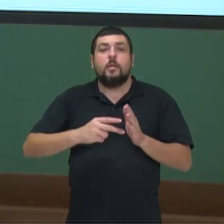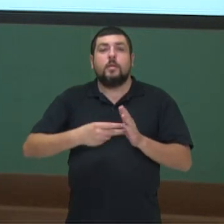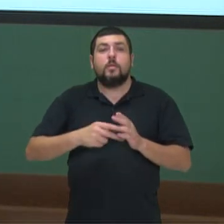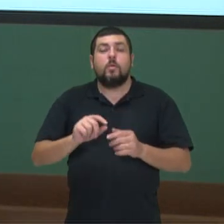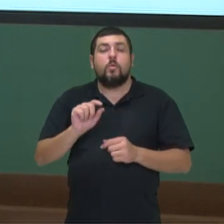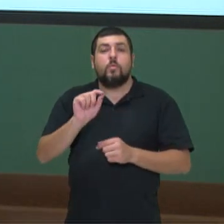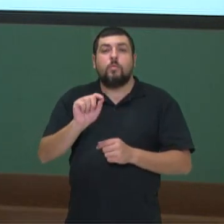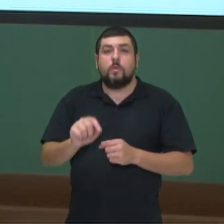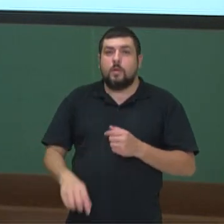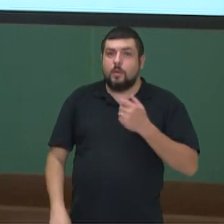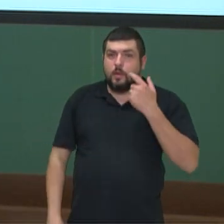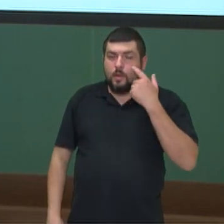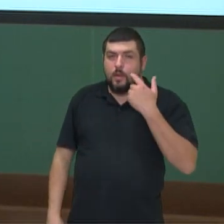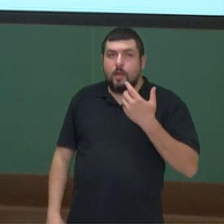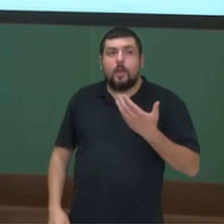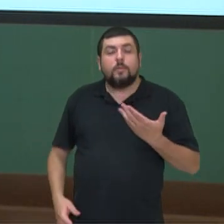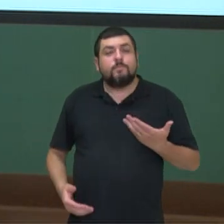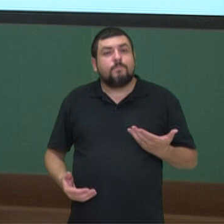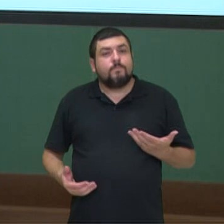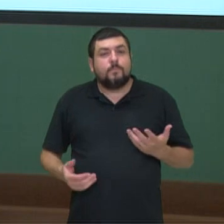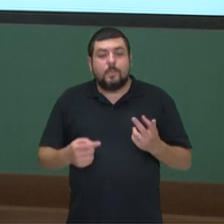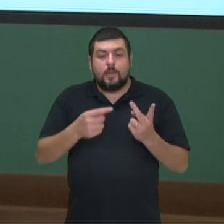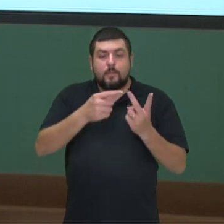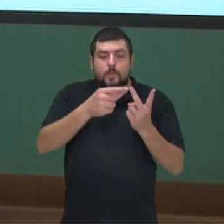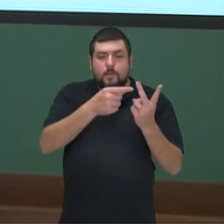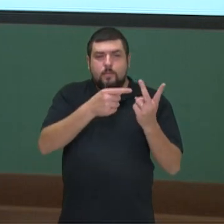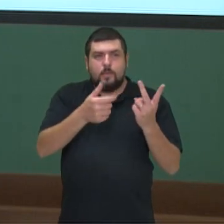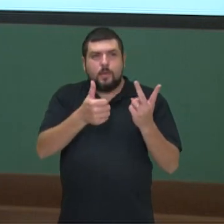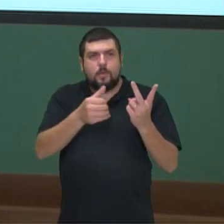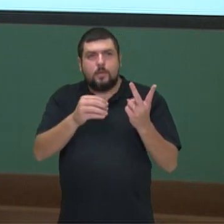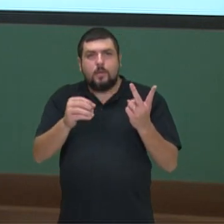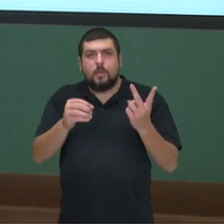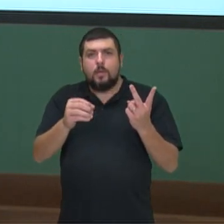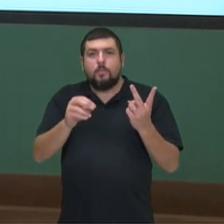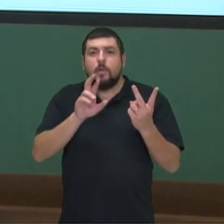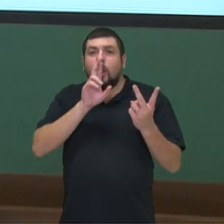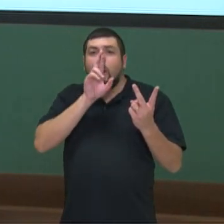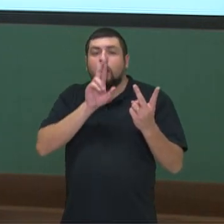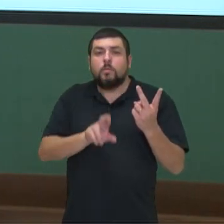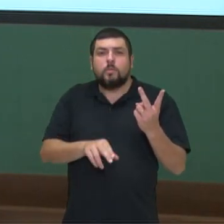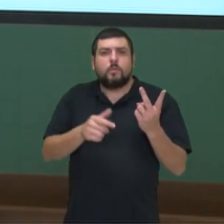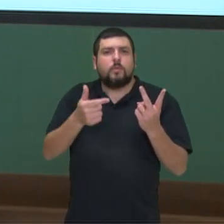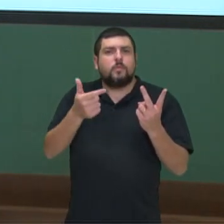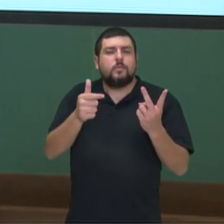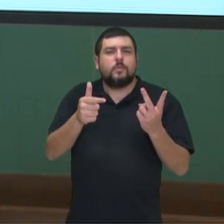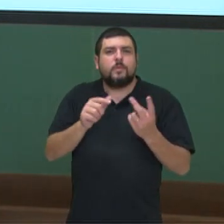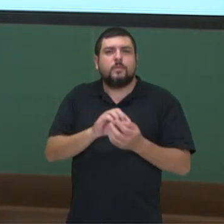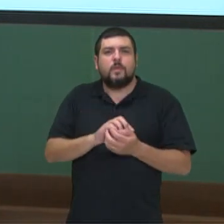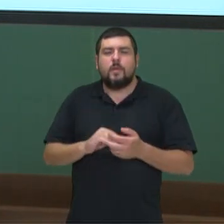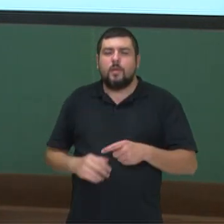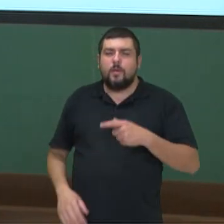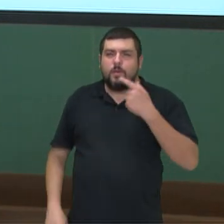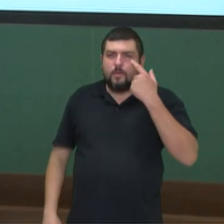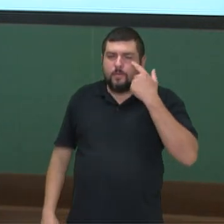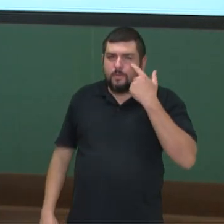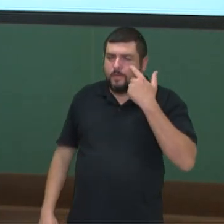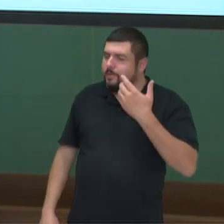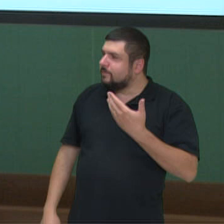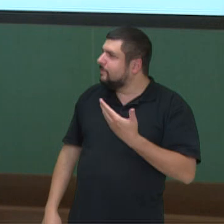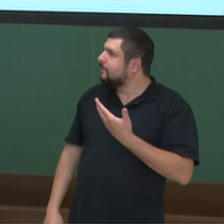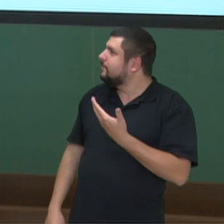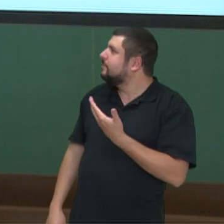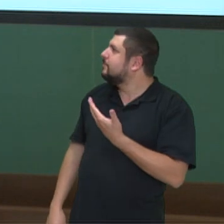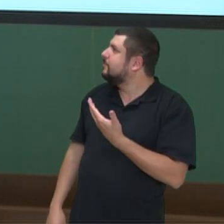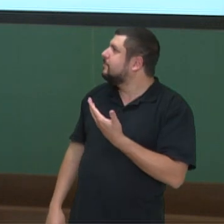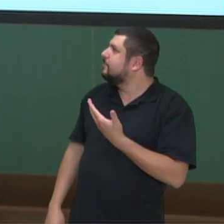tem uma solução, ela não existe, ok? Olha lá, é o que a professora acabou de falar para vocês, ó.